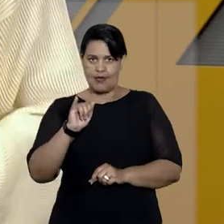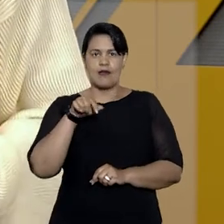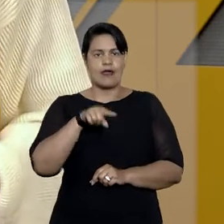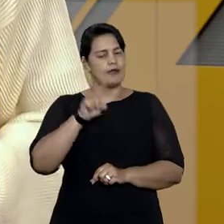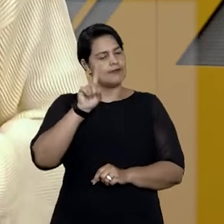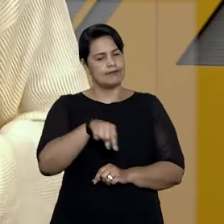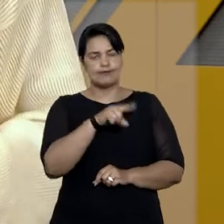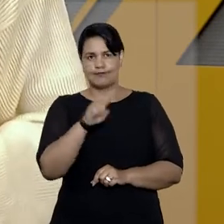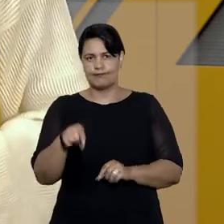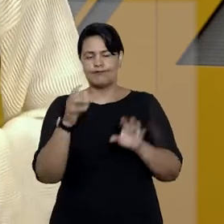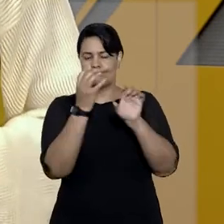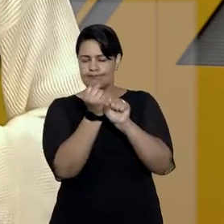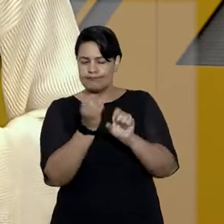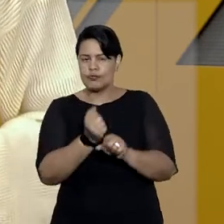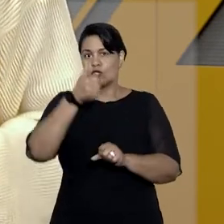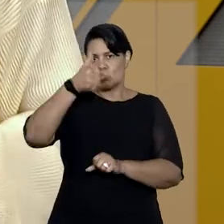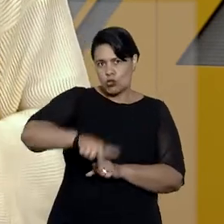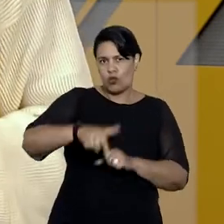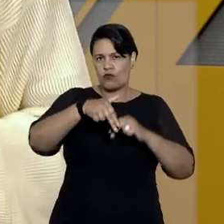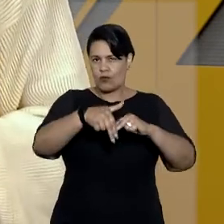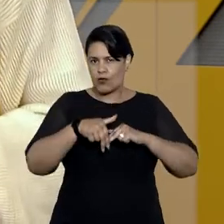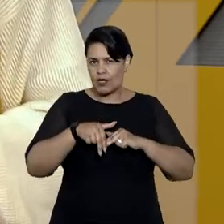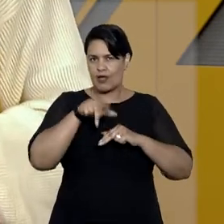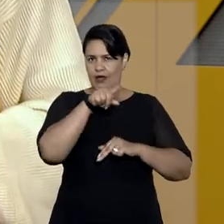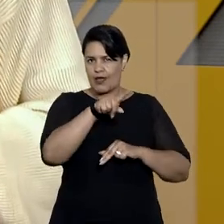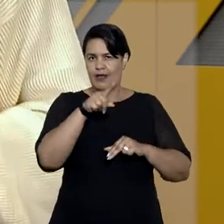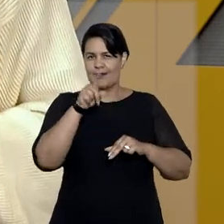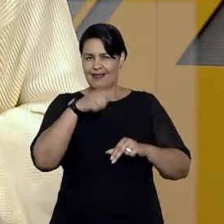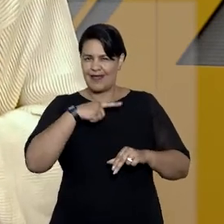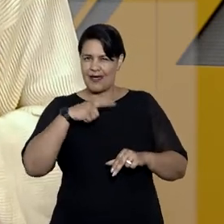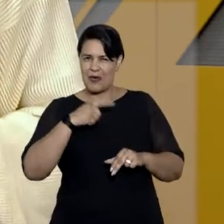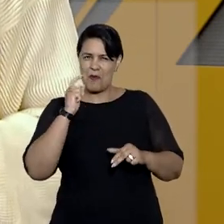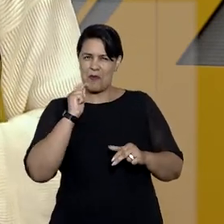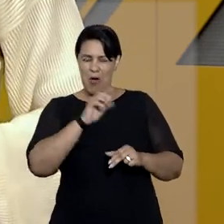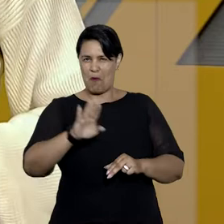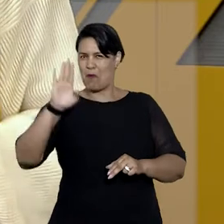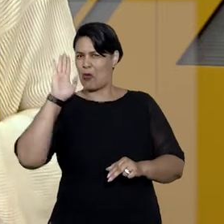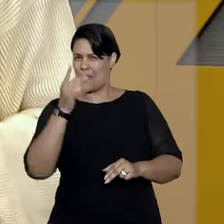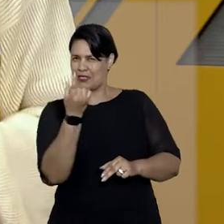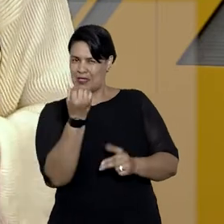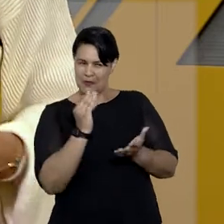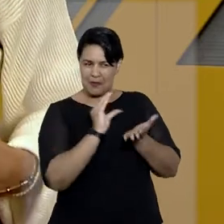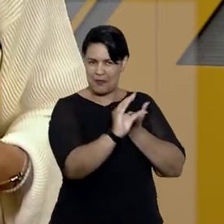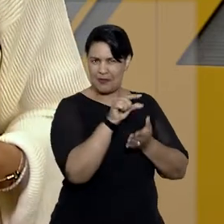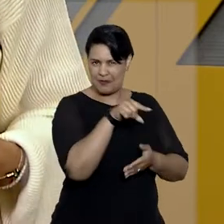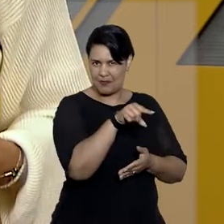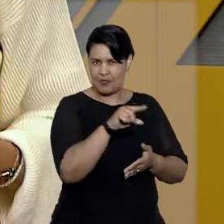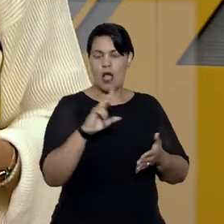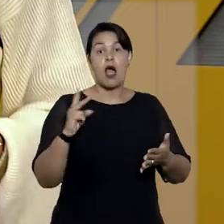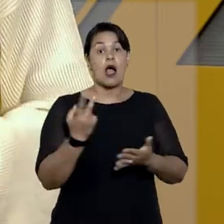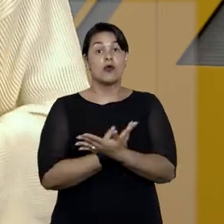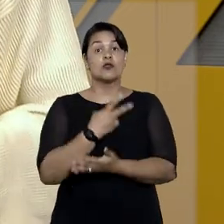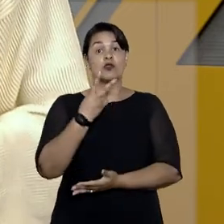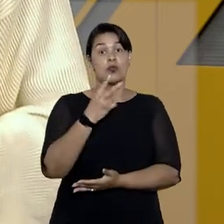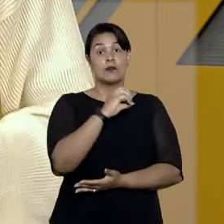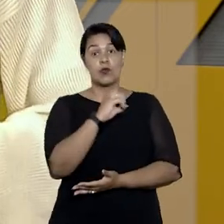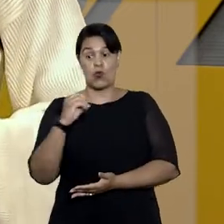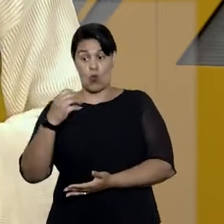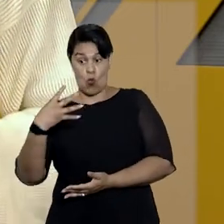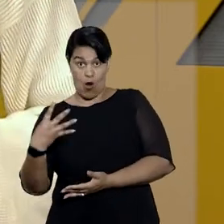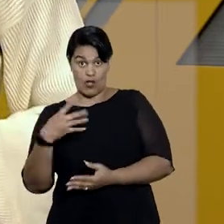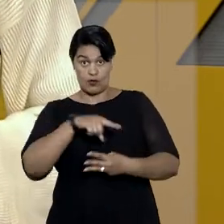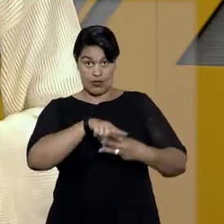a incidência da qualificadora de homicídio mediante pagamento ou promessa de recompensa. No episódio ocorrido em